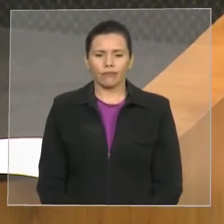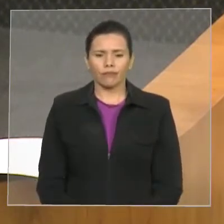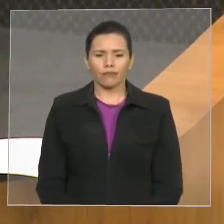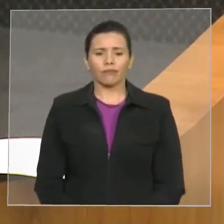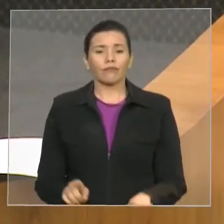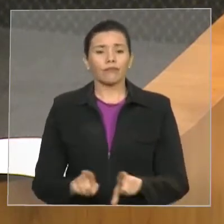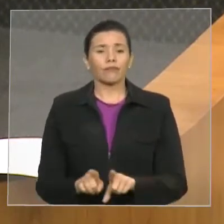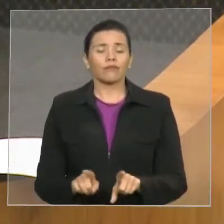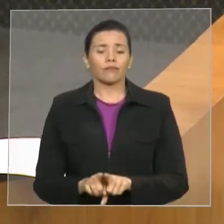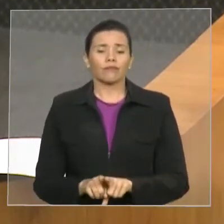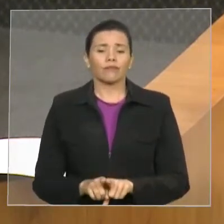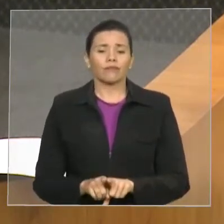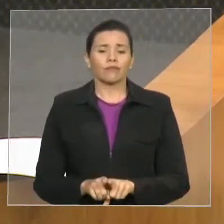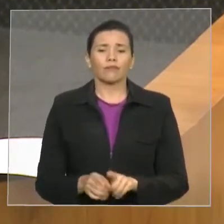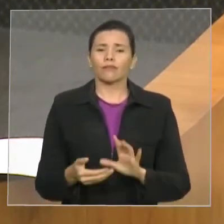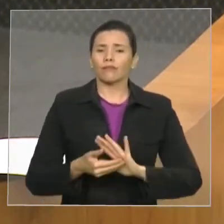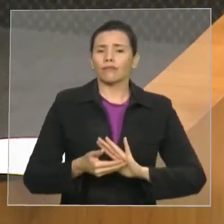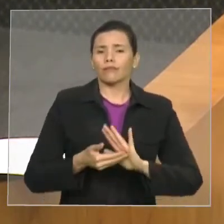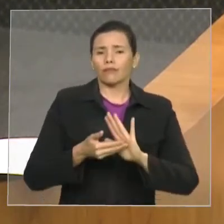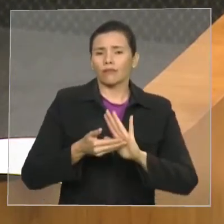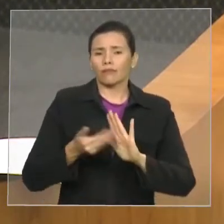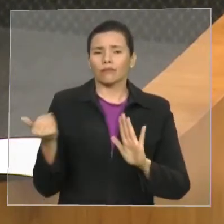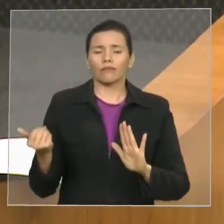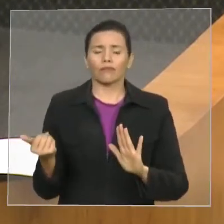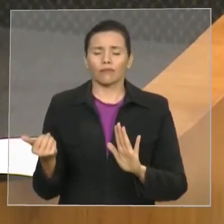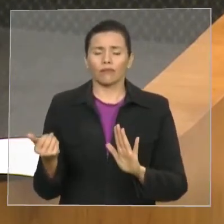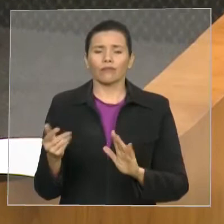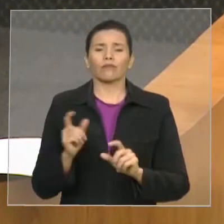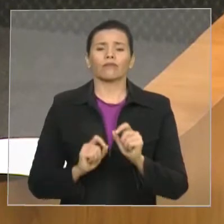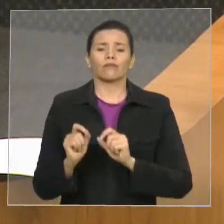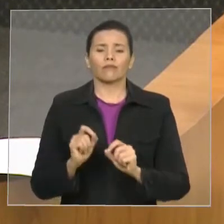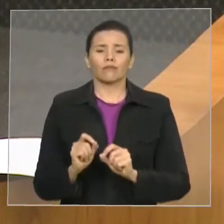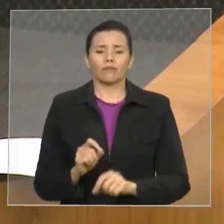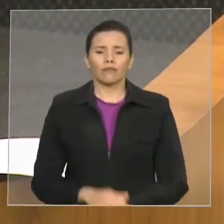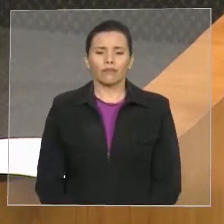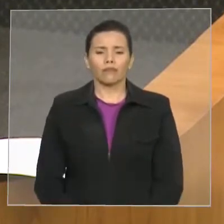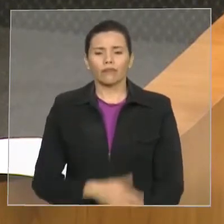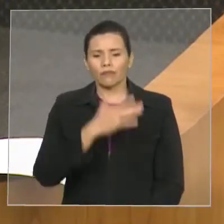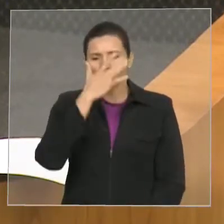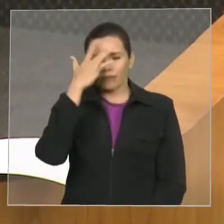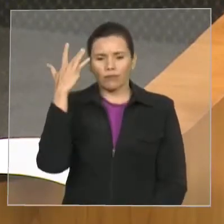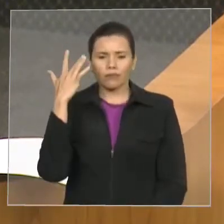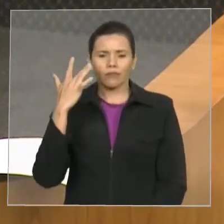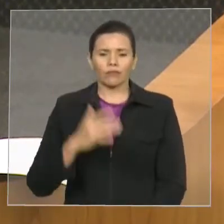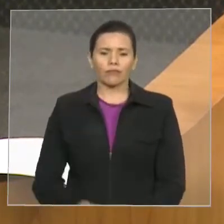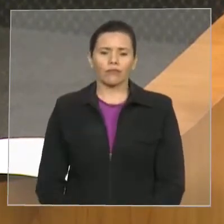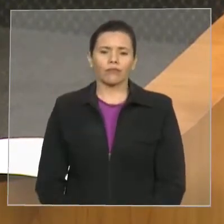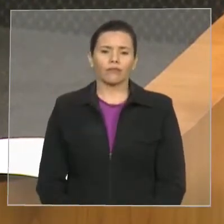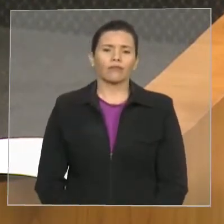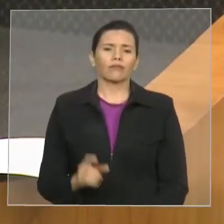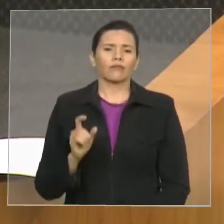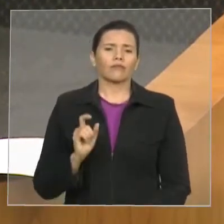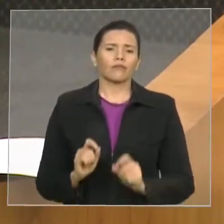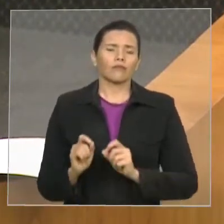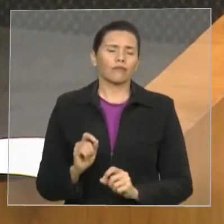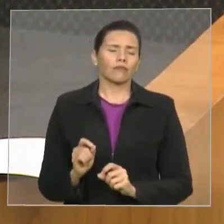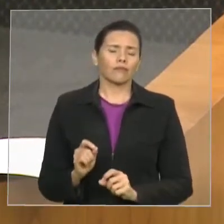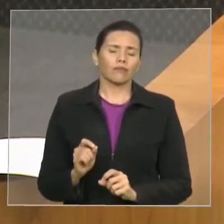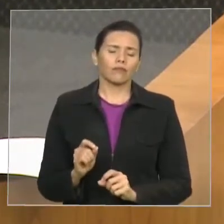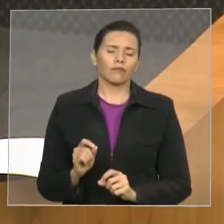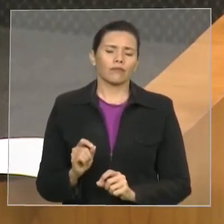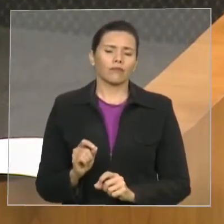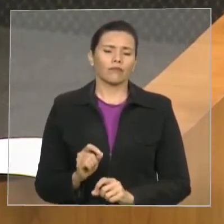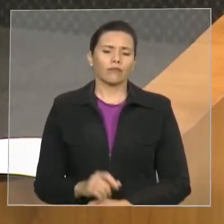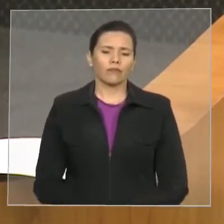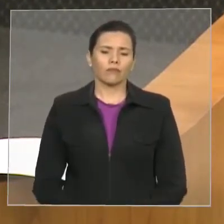como intervenientes daqueles que fazem parte dos recursos para aplicar os recursos do Fundo Estadual de Habitação.